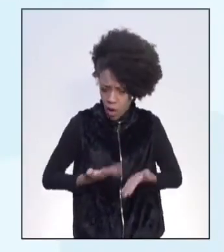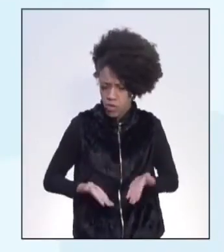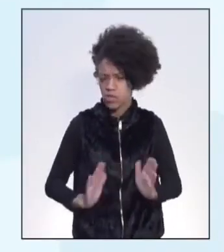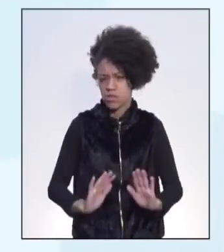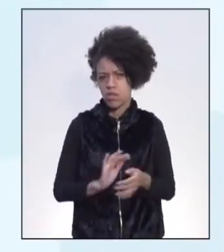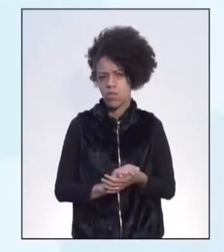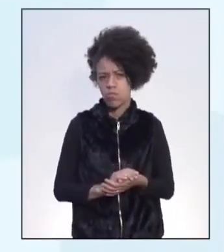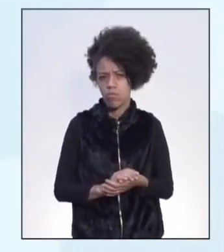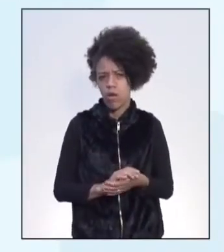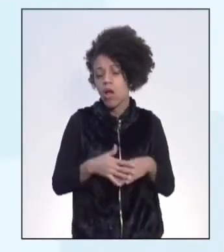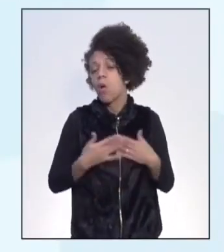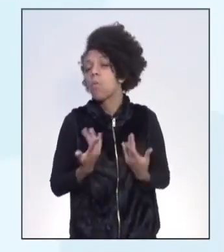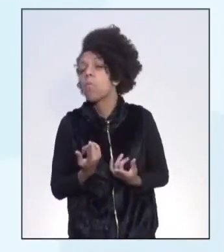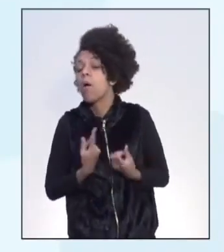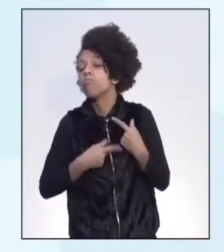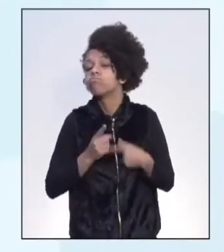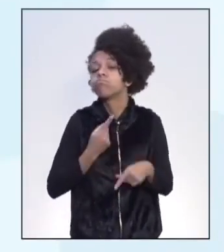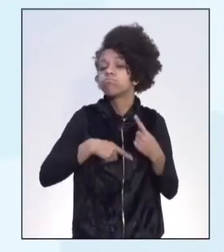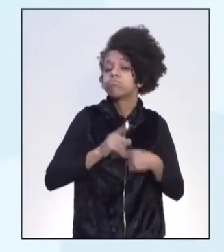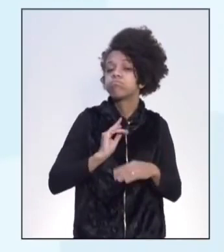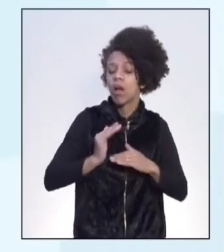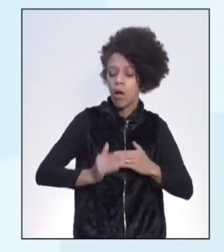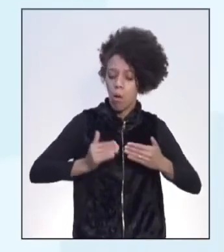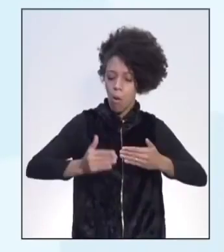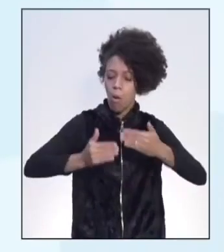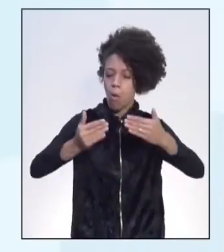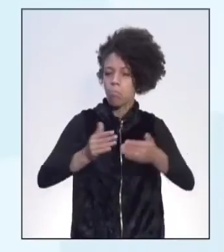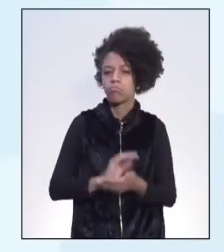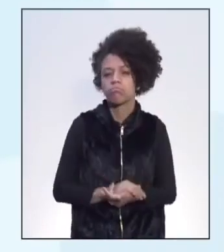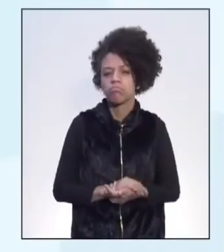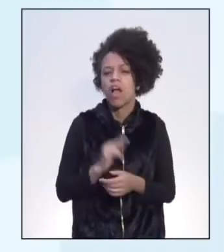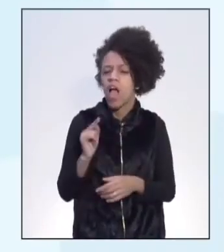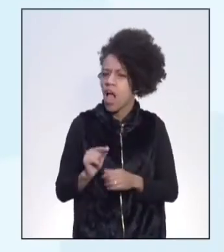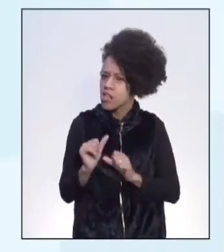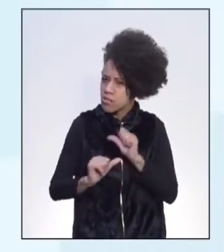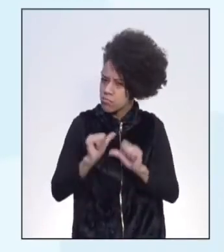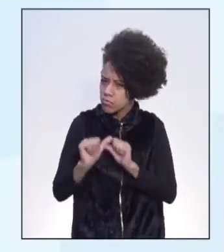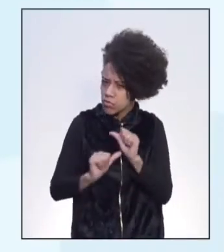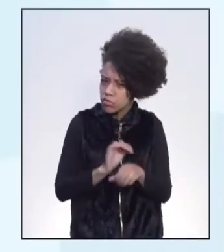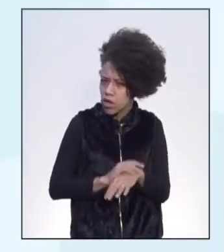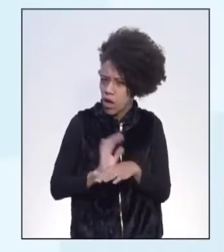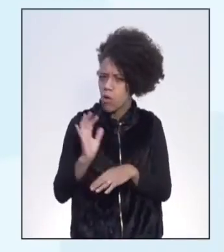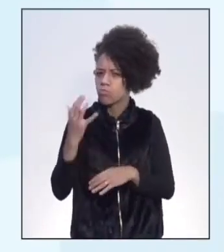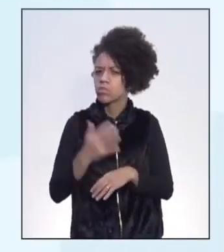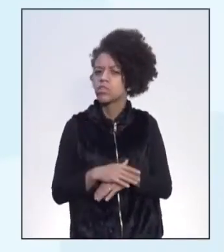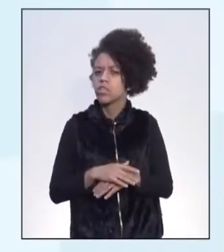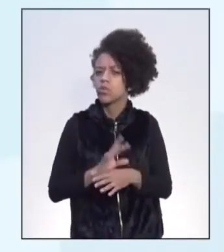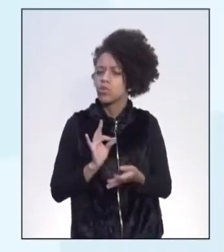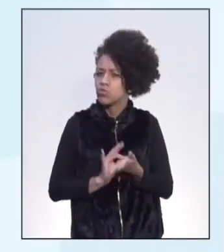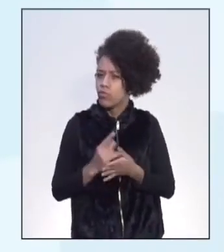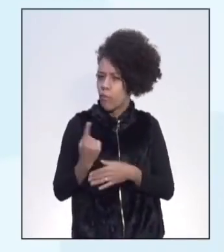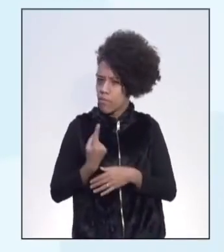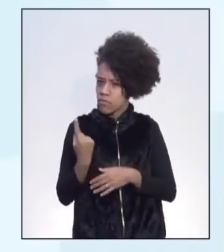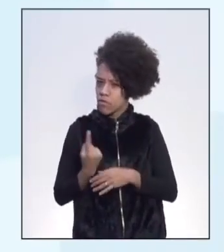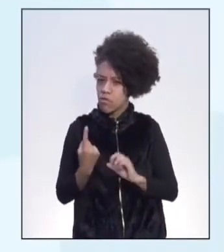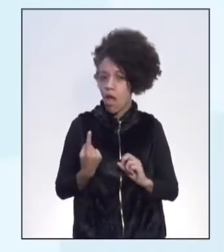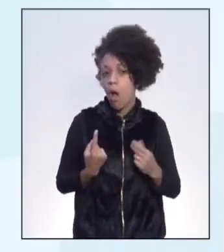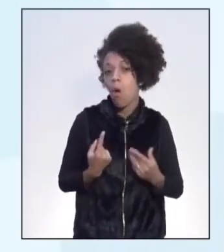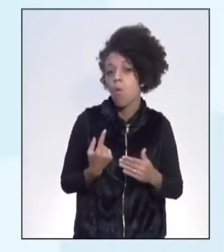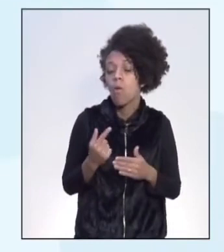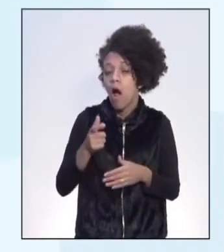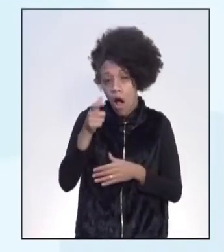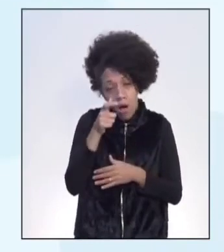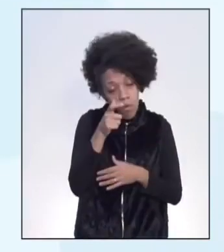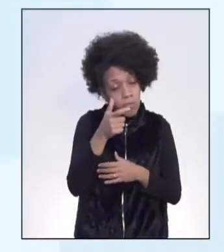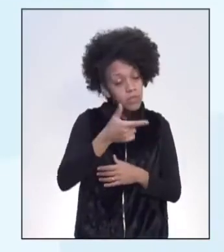Quais modificações foram acontecendo ao longo do tempo? Essas modificações ocorreram de forma isolada ou foram acompanhadas